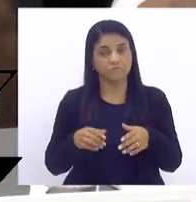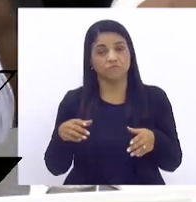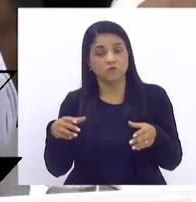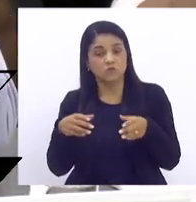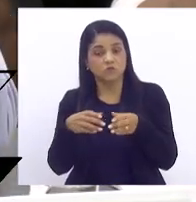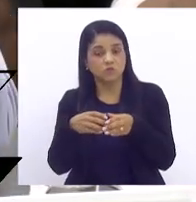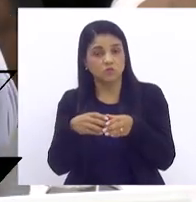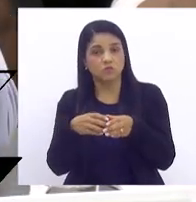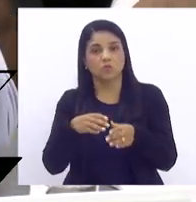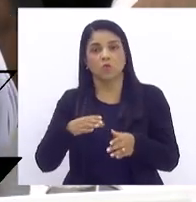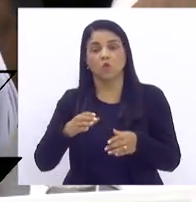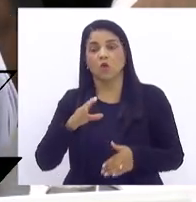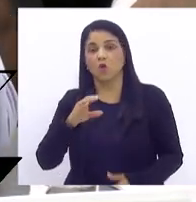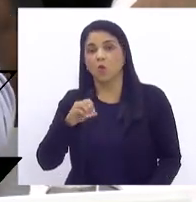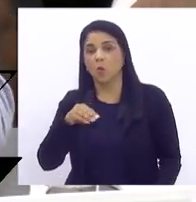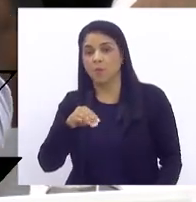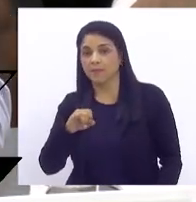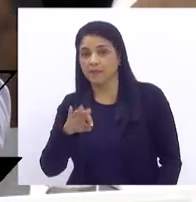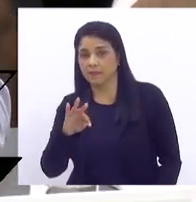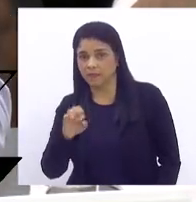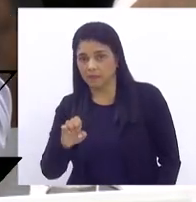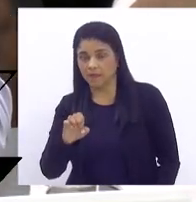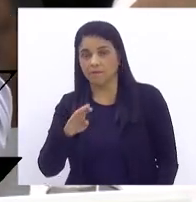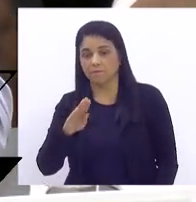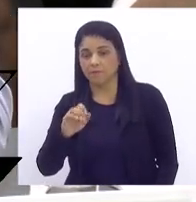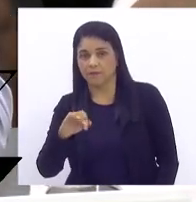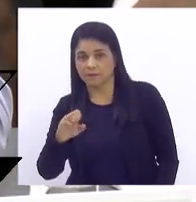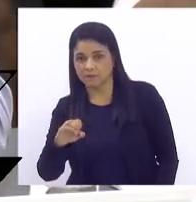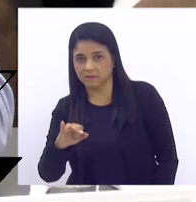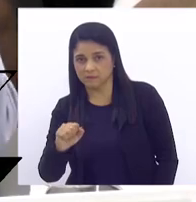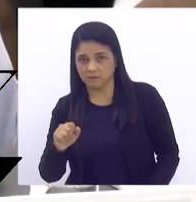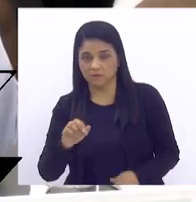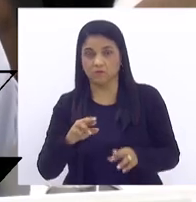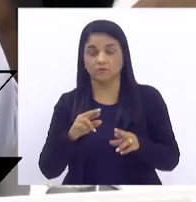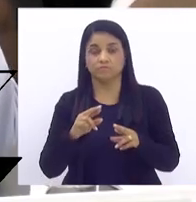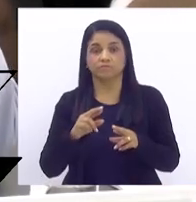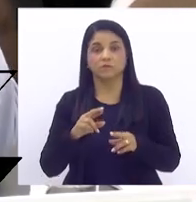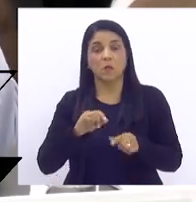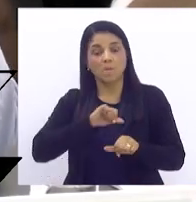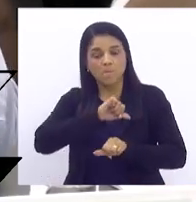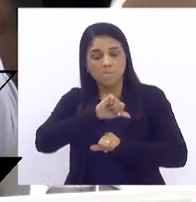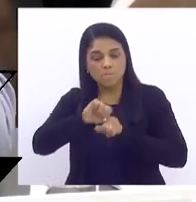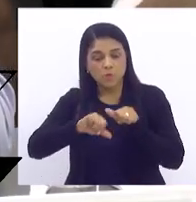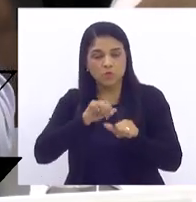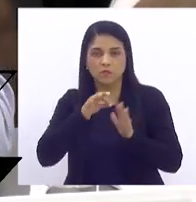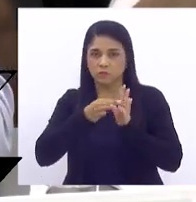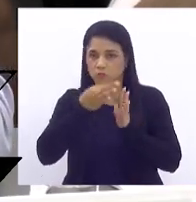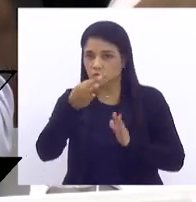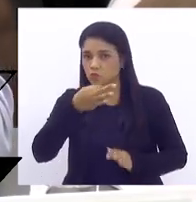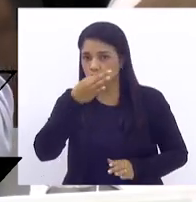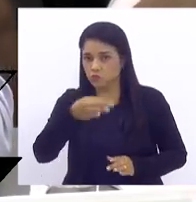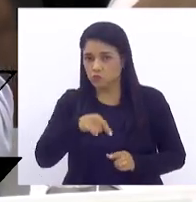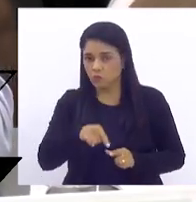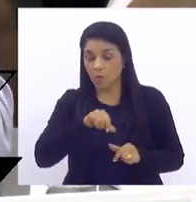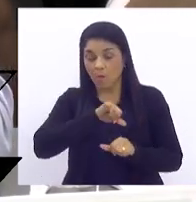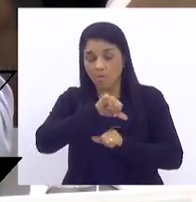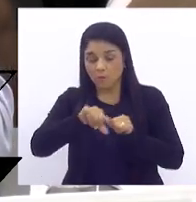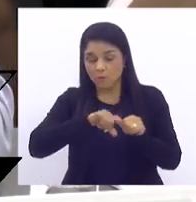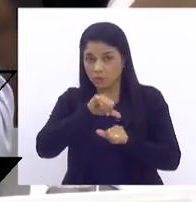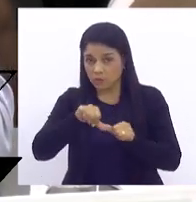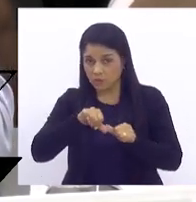bacia, propuseram uma mudança no caput, no nome, ao invés de